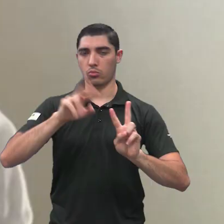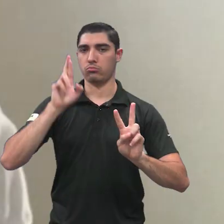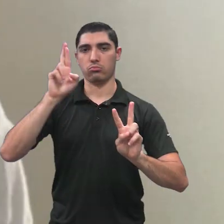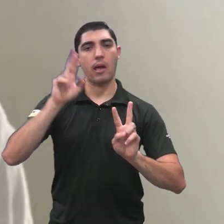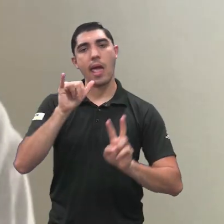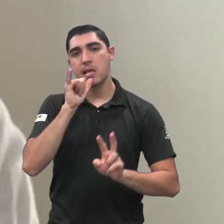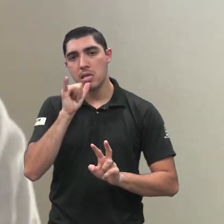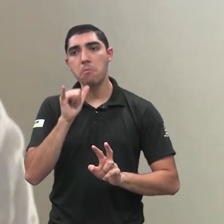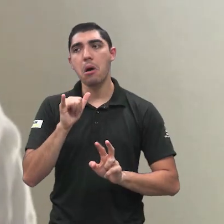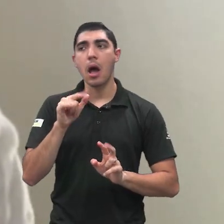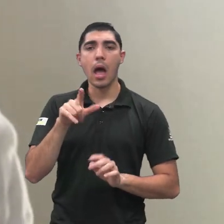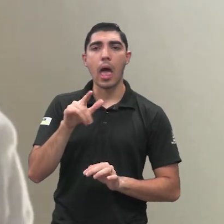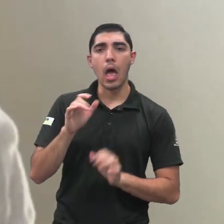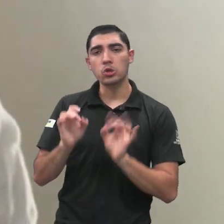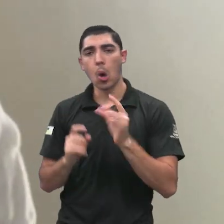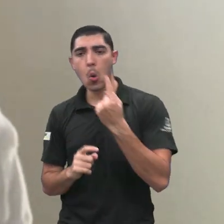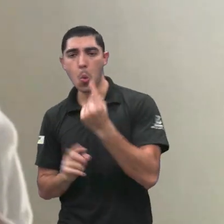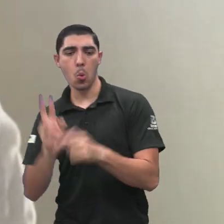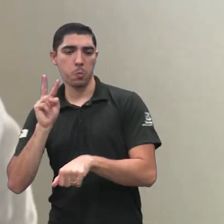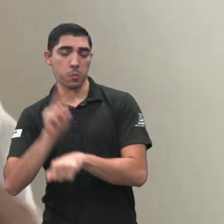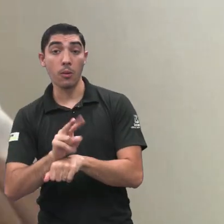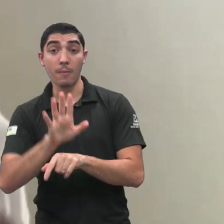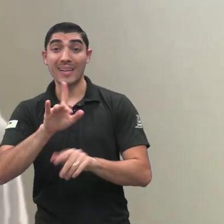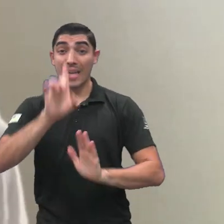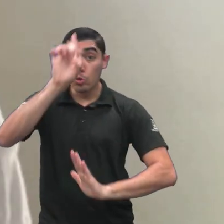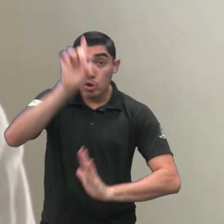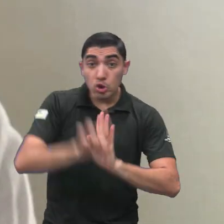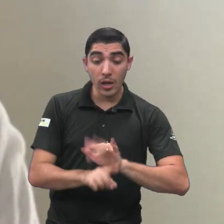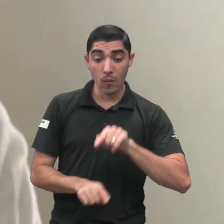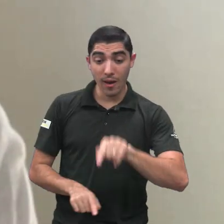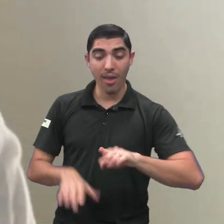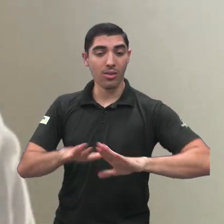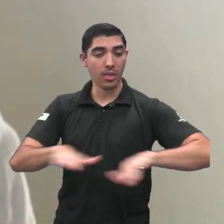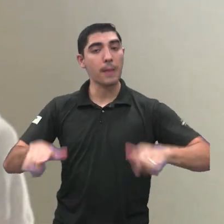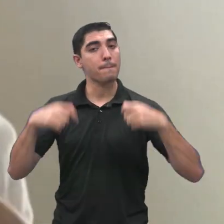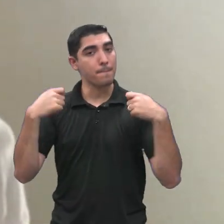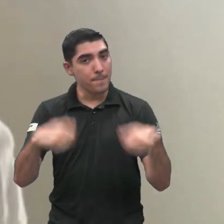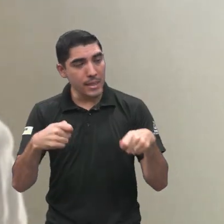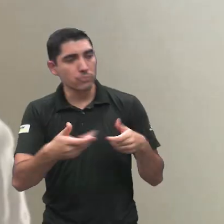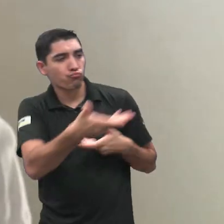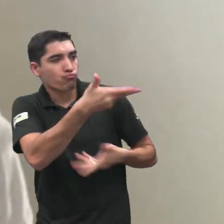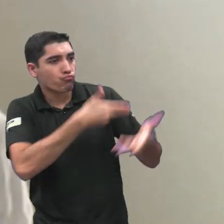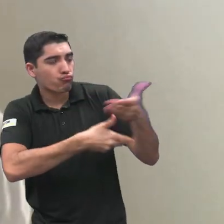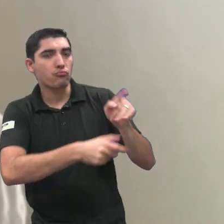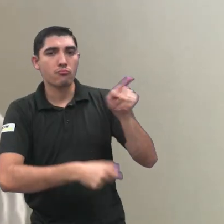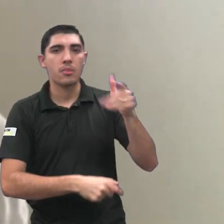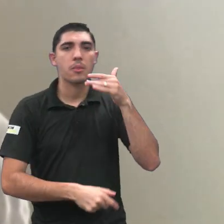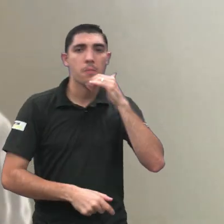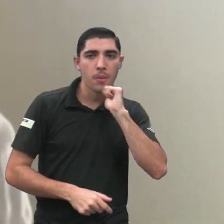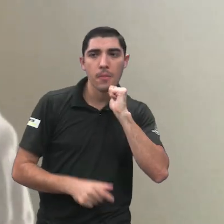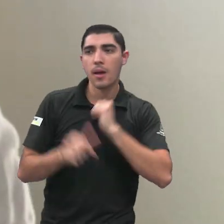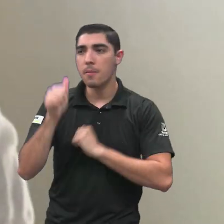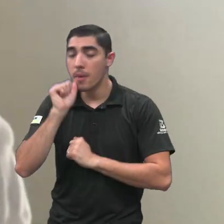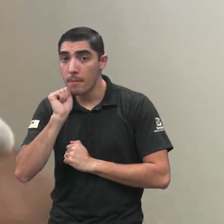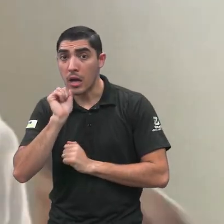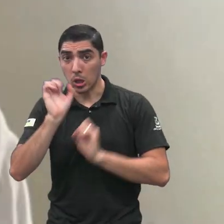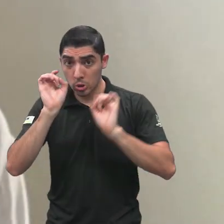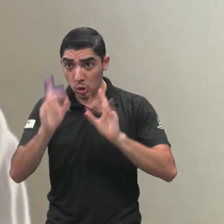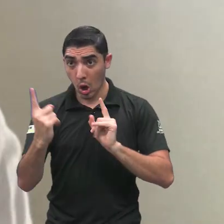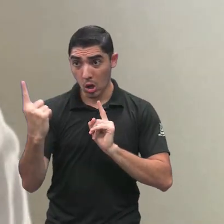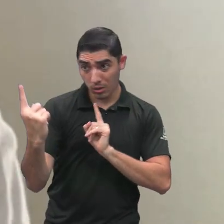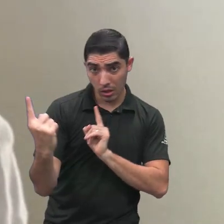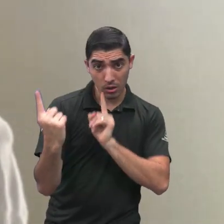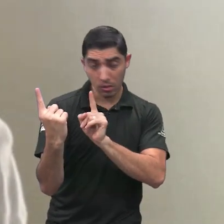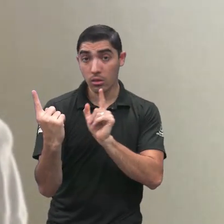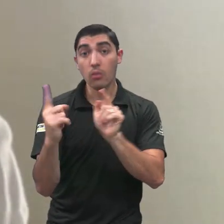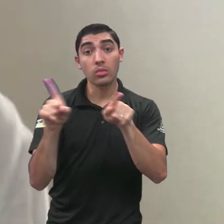se a guarda é compartilhada ou se ela é unilateral. Ela é um direito da criança de conviver não só com os genitores, mas também com as famílias, né? A família